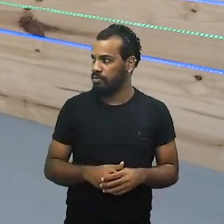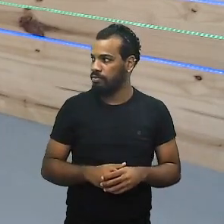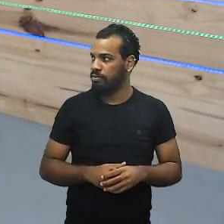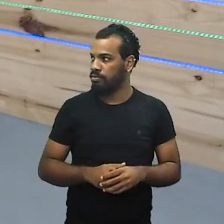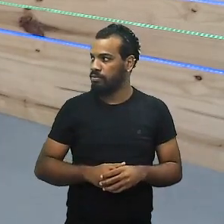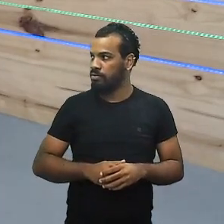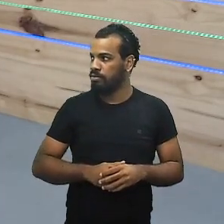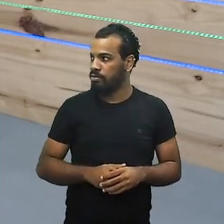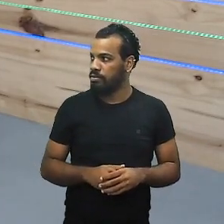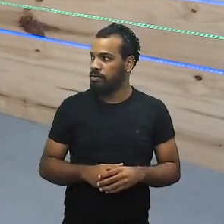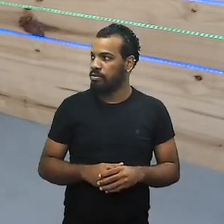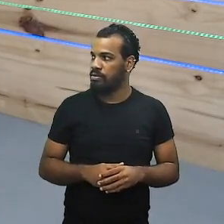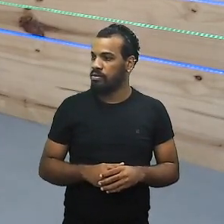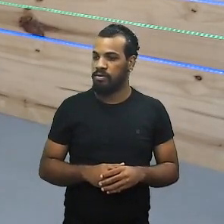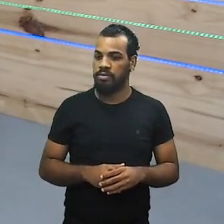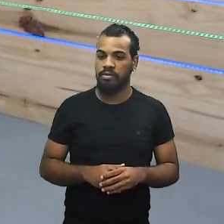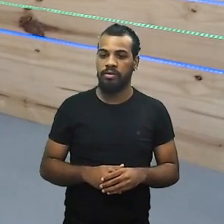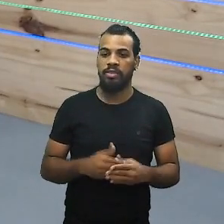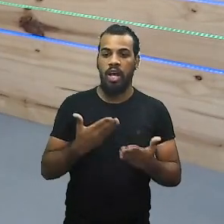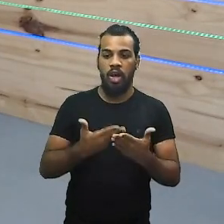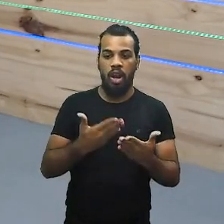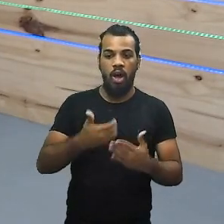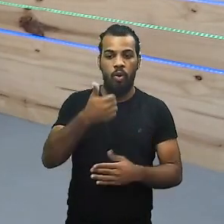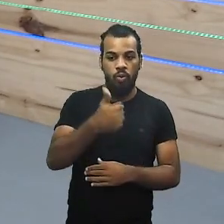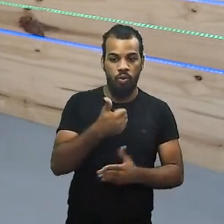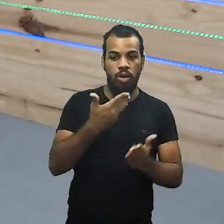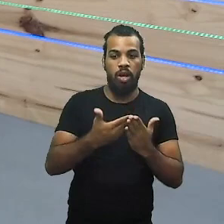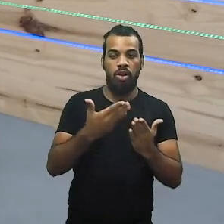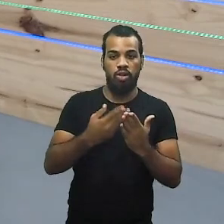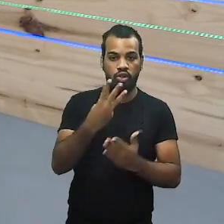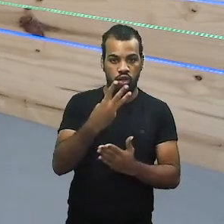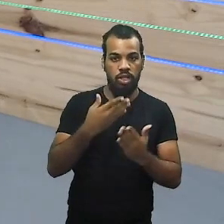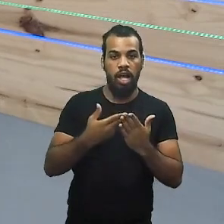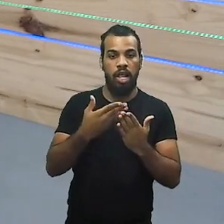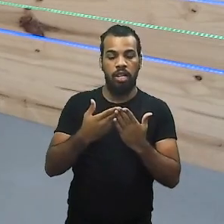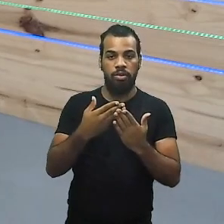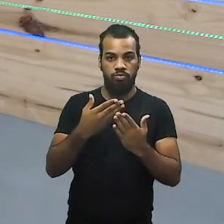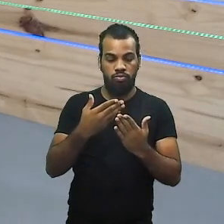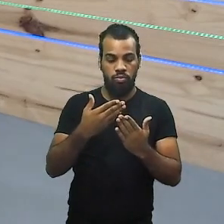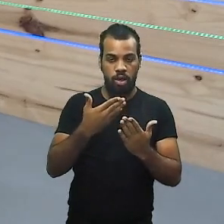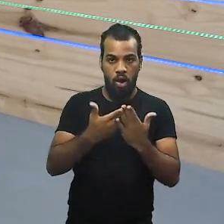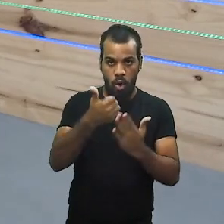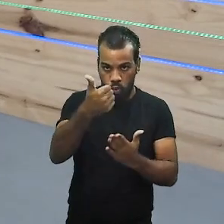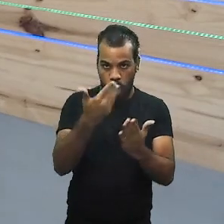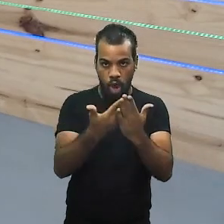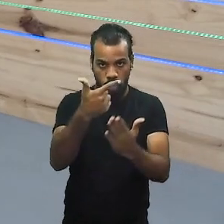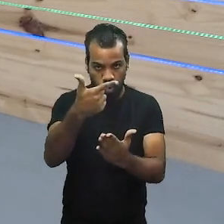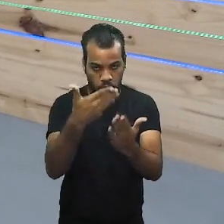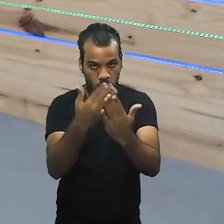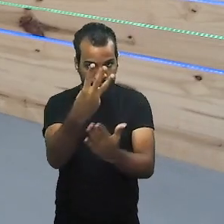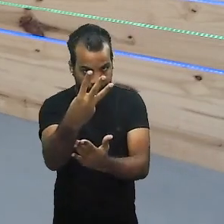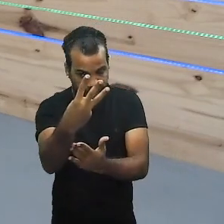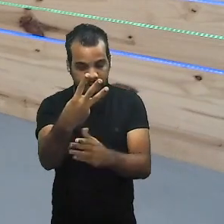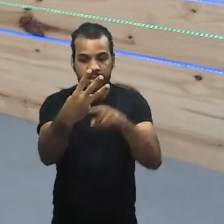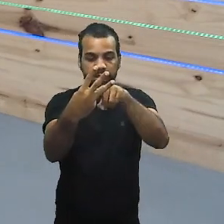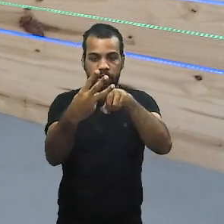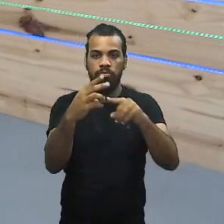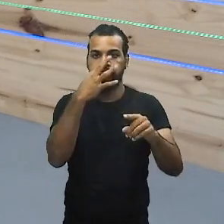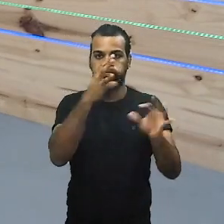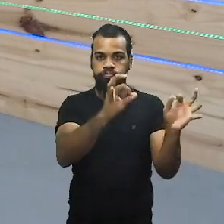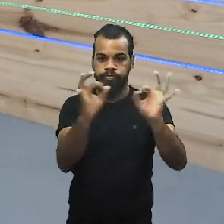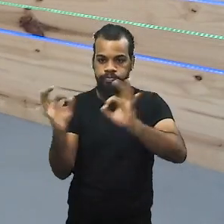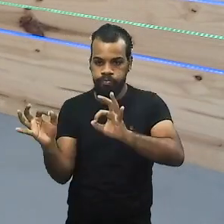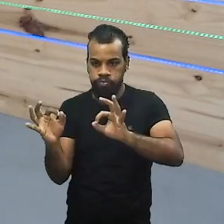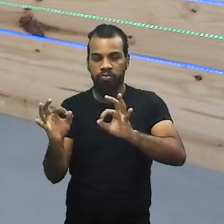vai acontecer? Na aula 1, na aula 2 e na aula 3, vocês pegam lá, assistem, colocam em dia,